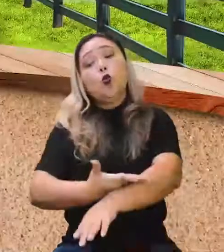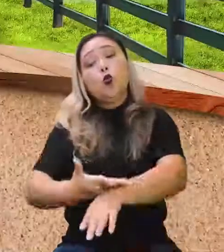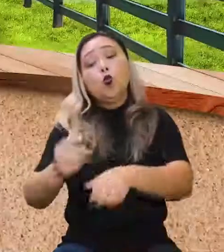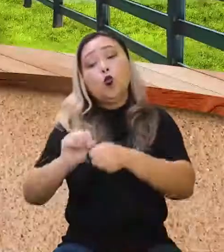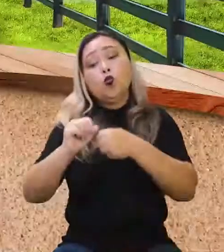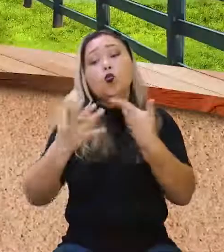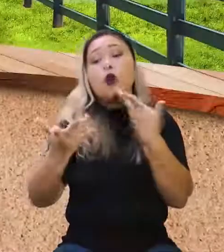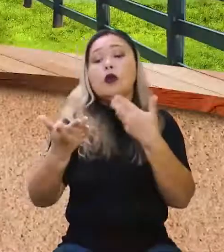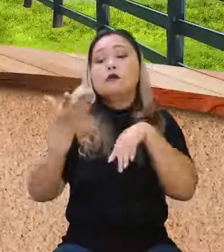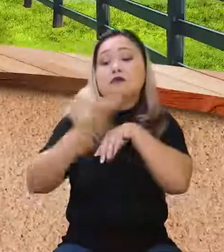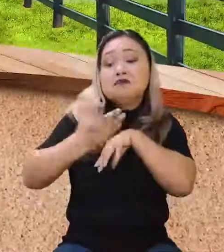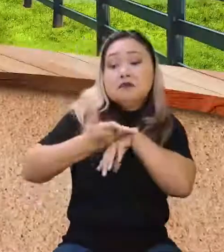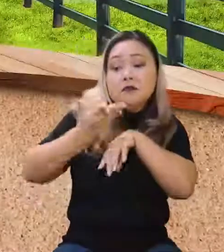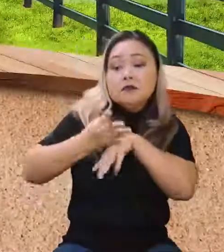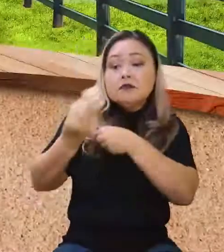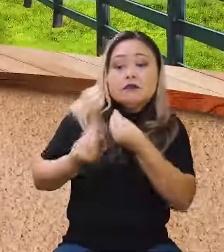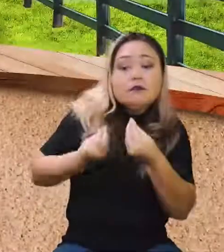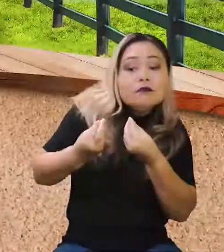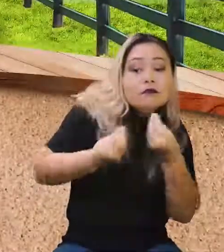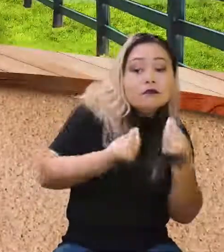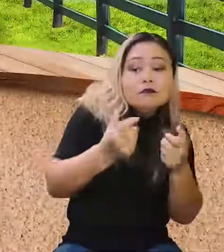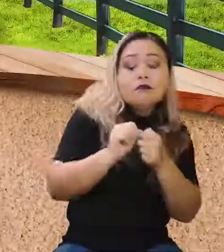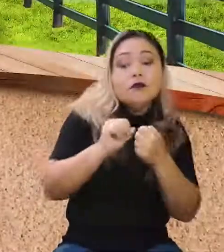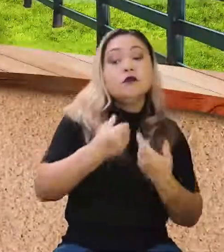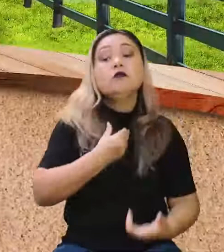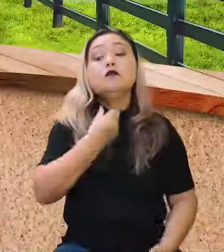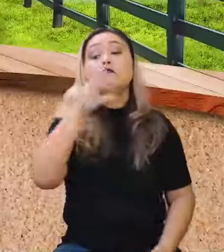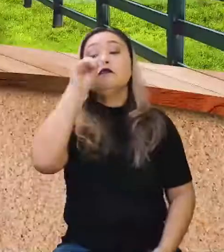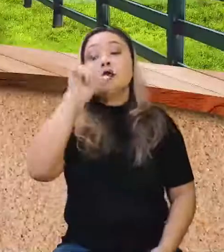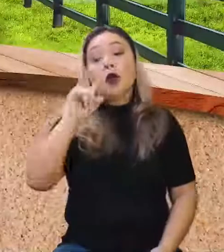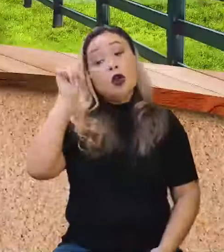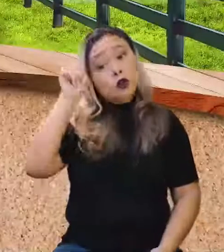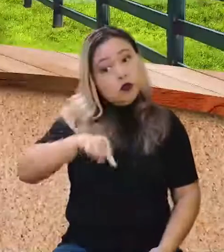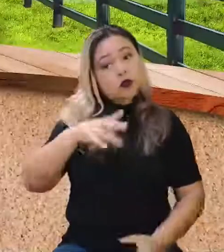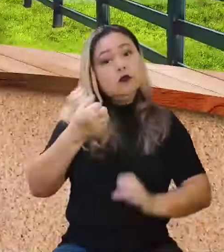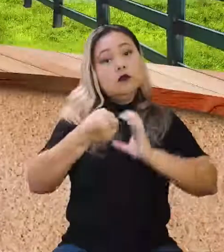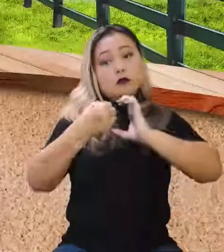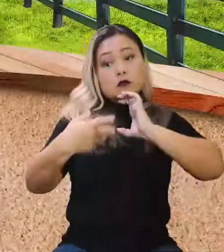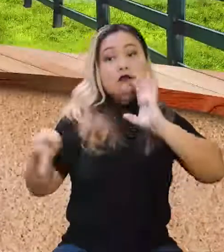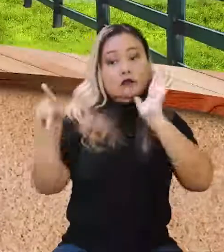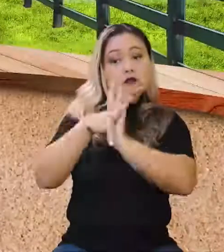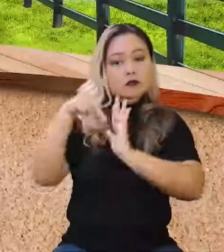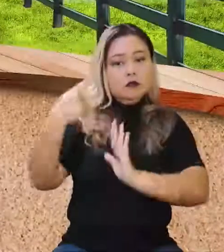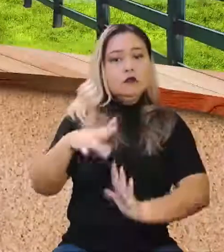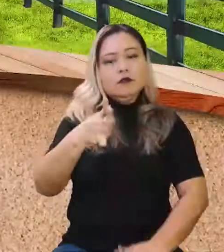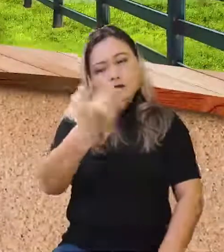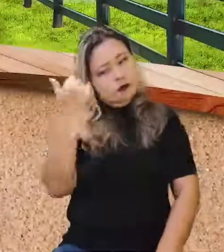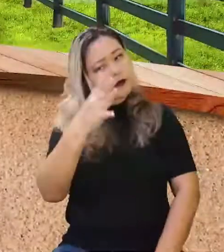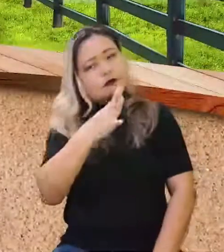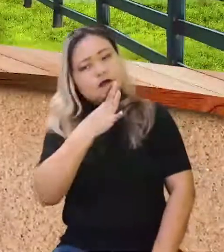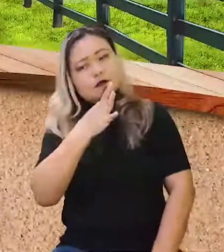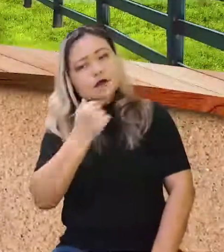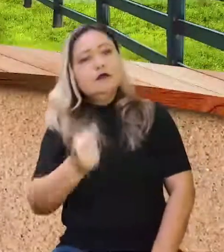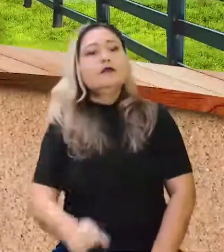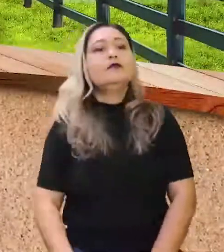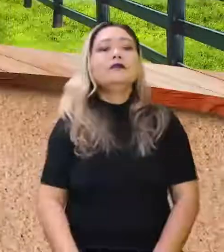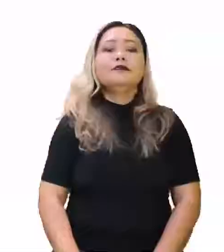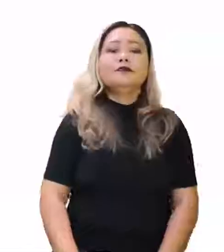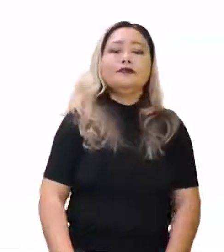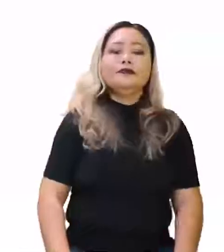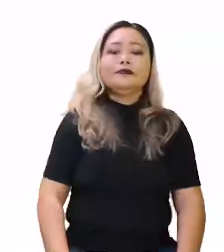tem essas características que nós não falamos em outras criações. É bem peculiar dele. Vamos conhecer? Dá uma olhada